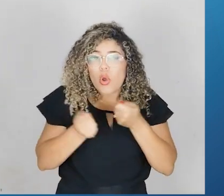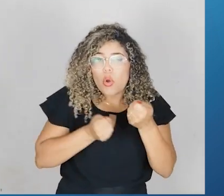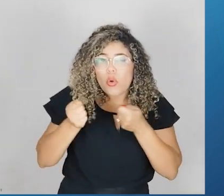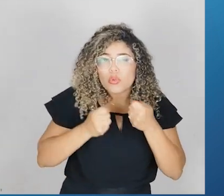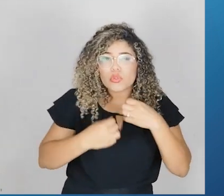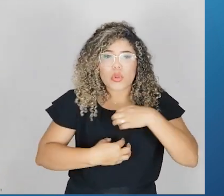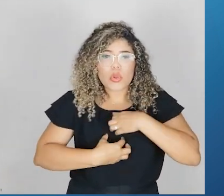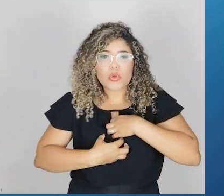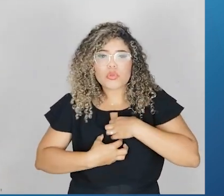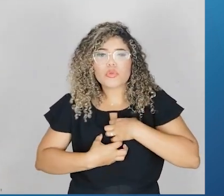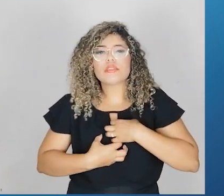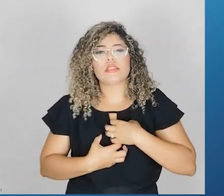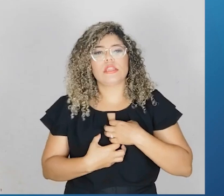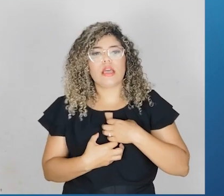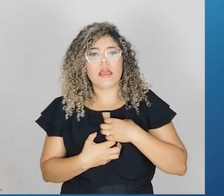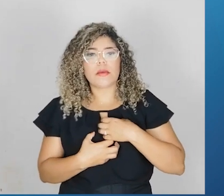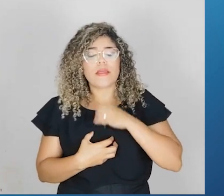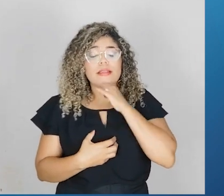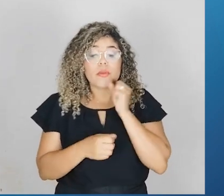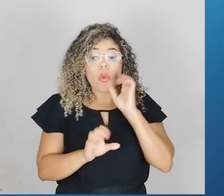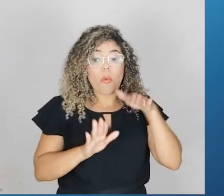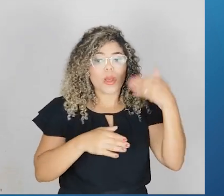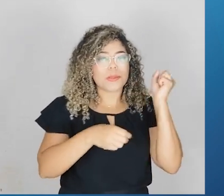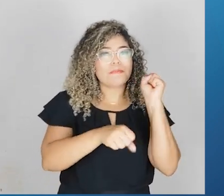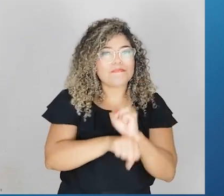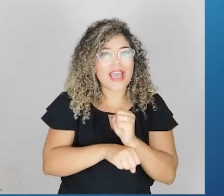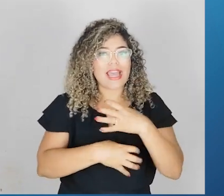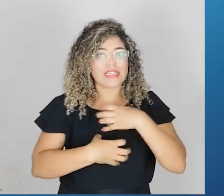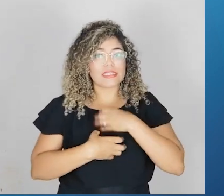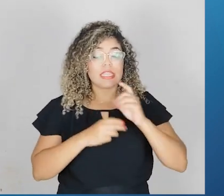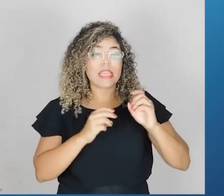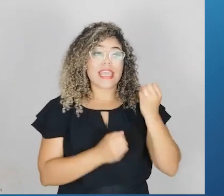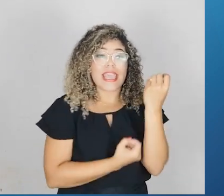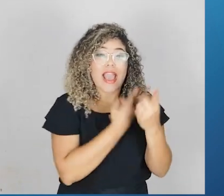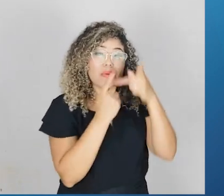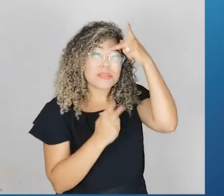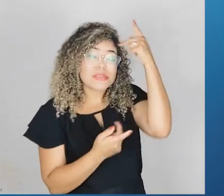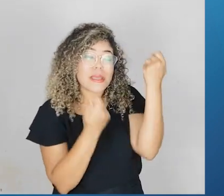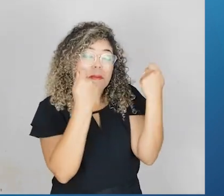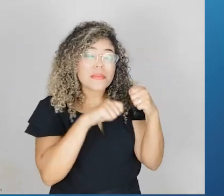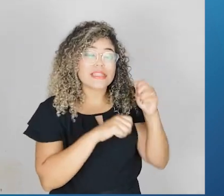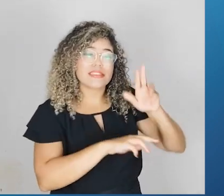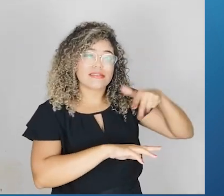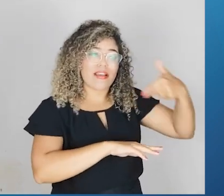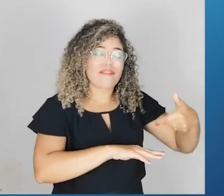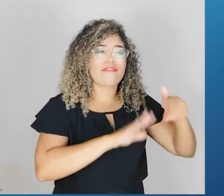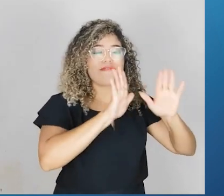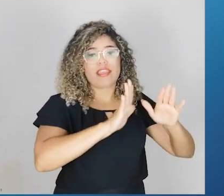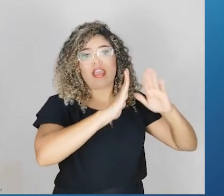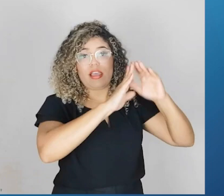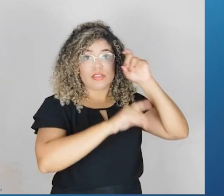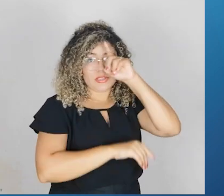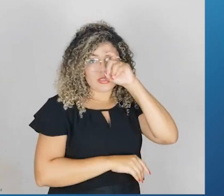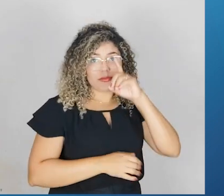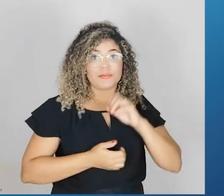sintomas característicos, principalmente na fase de abstinência, e aí a internação em alguns casos, quando necessário.